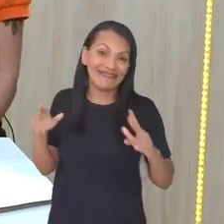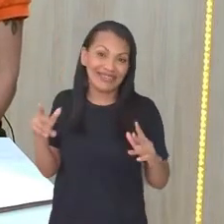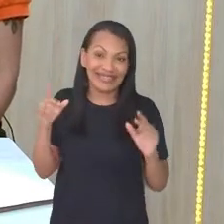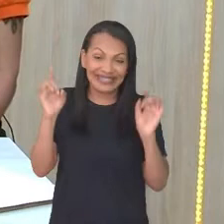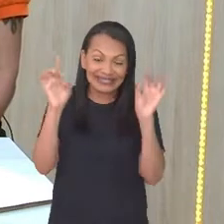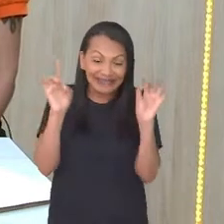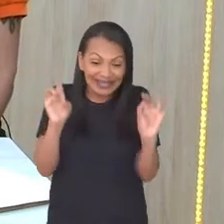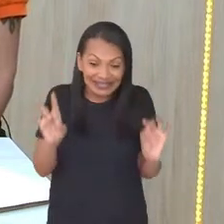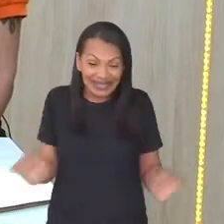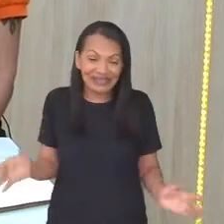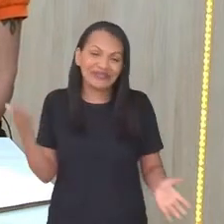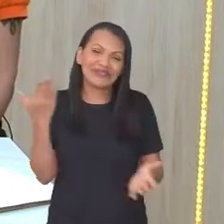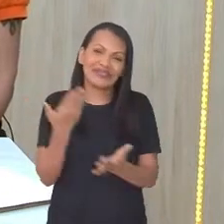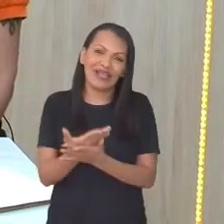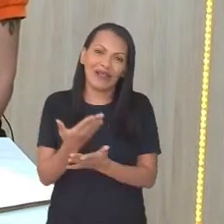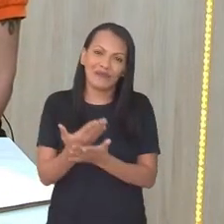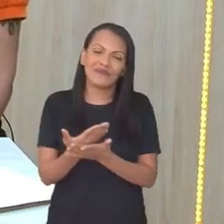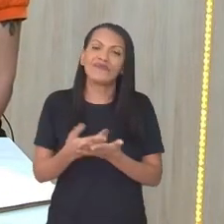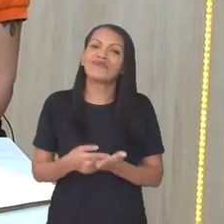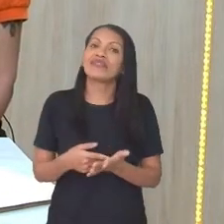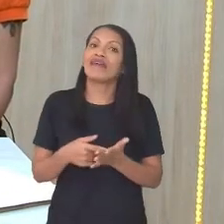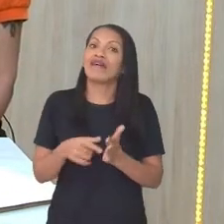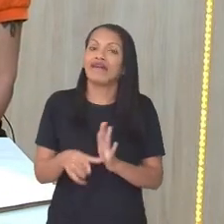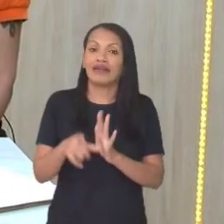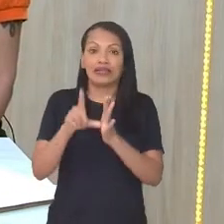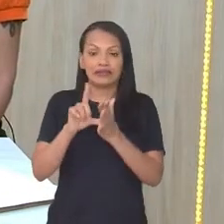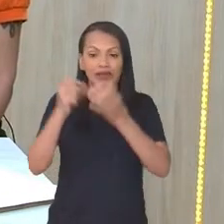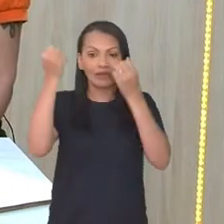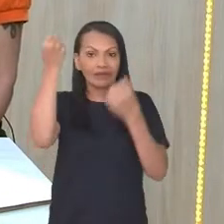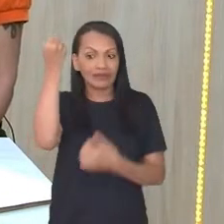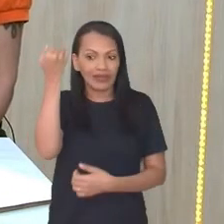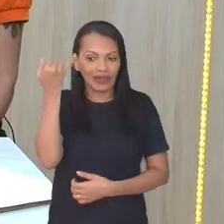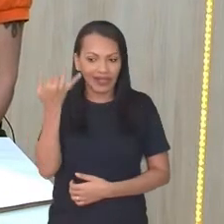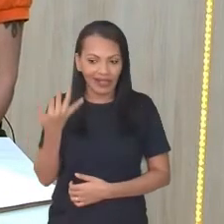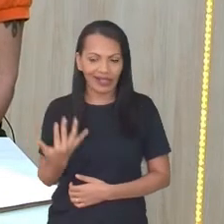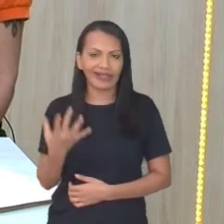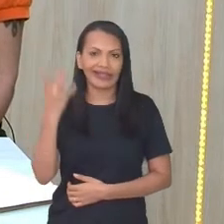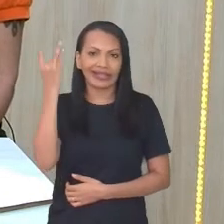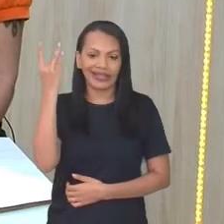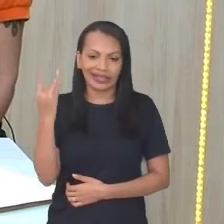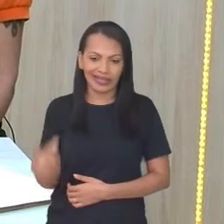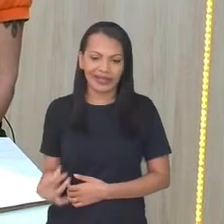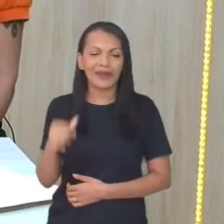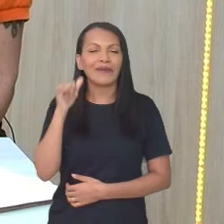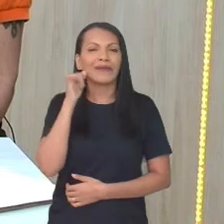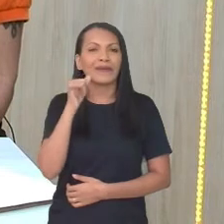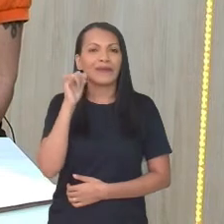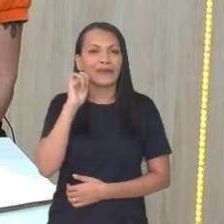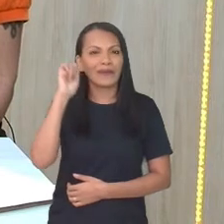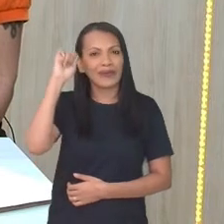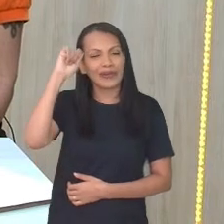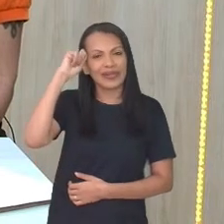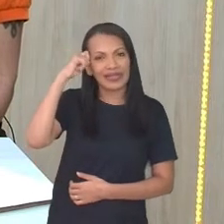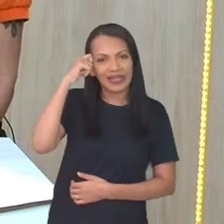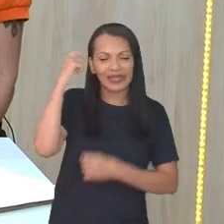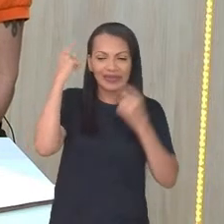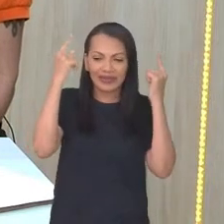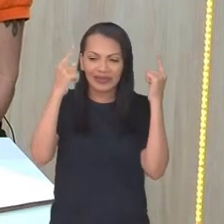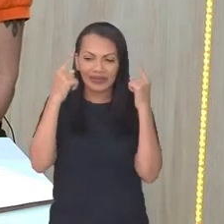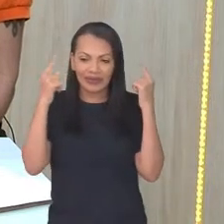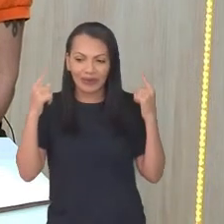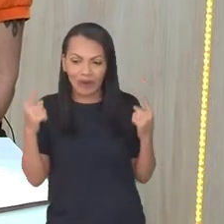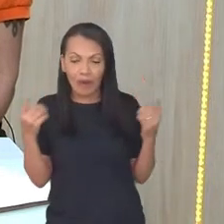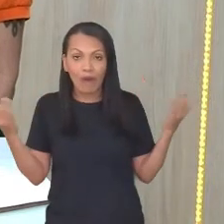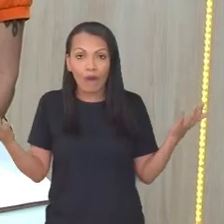aula, não é mesmo? E antes de eu apresentá-las, eu vou me autodescrever, tá certo? Eu sou uma mulher negra de cabelos cacheados pretos.